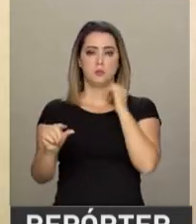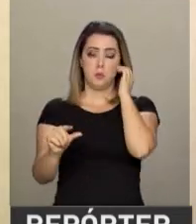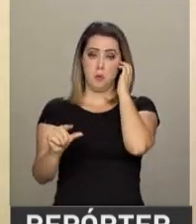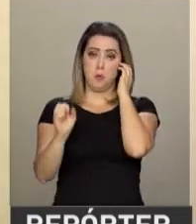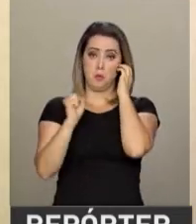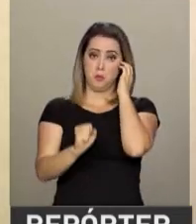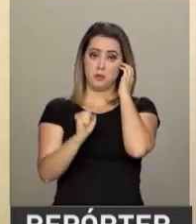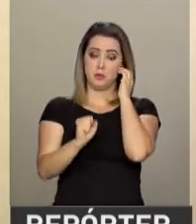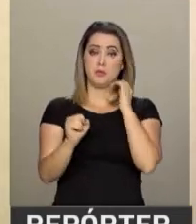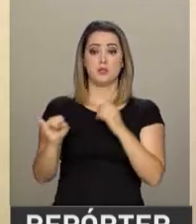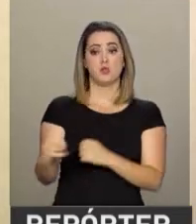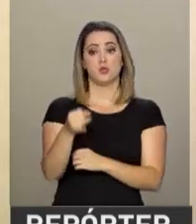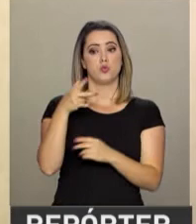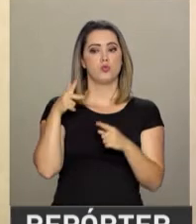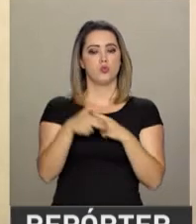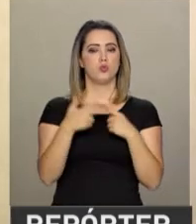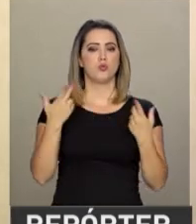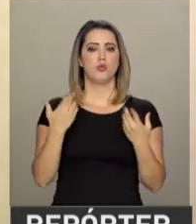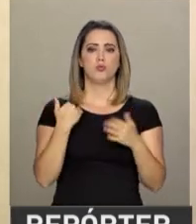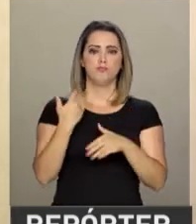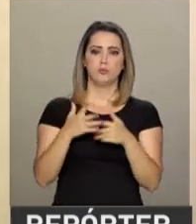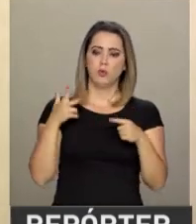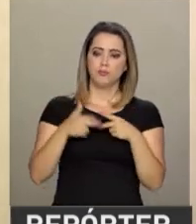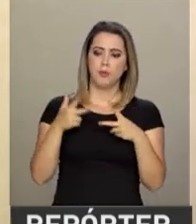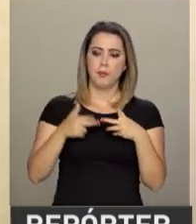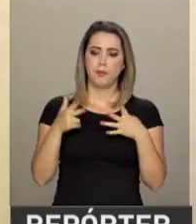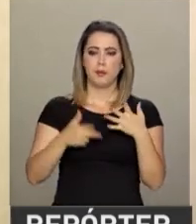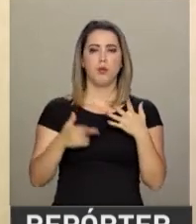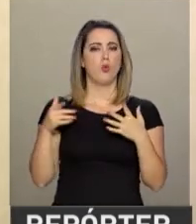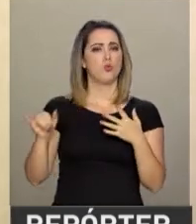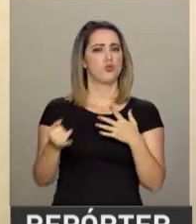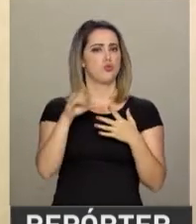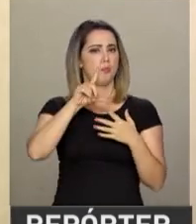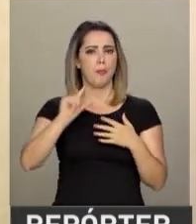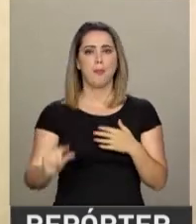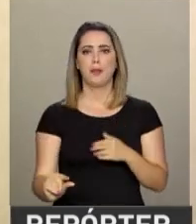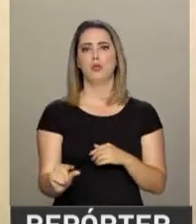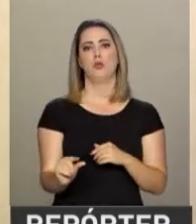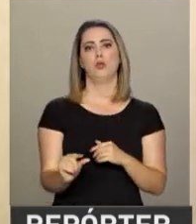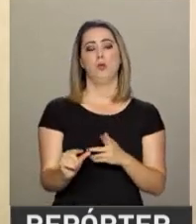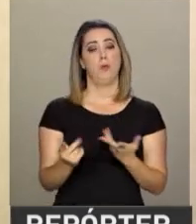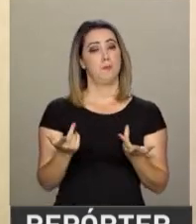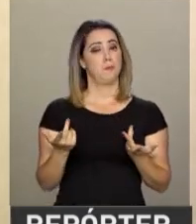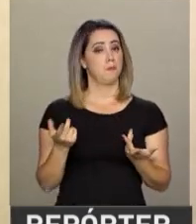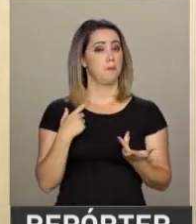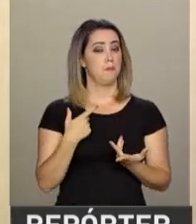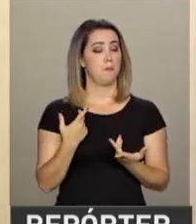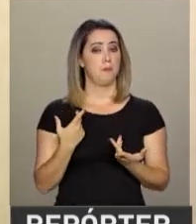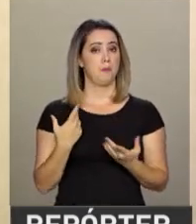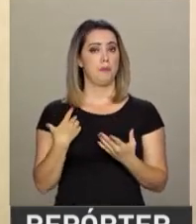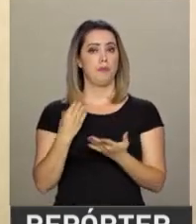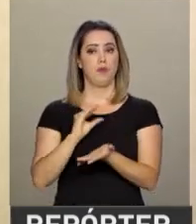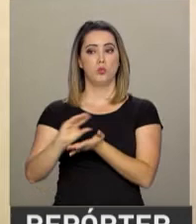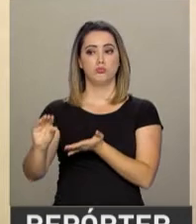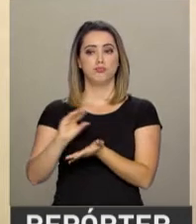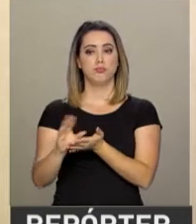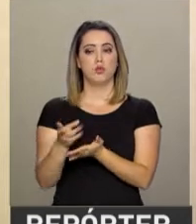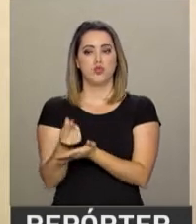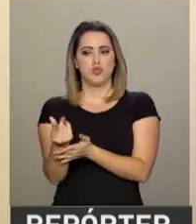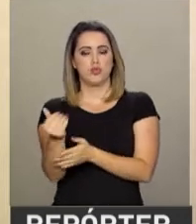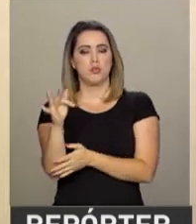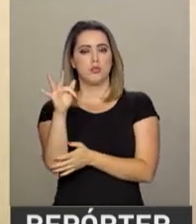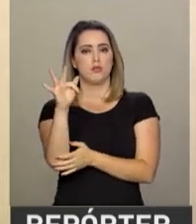que os juros básicos fossem cortados seguidamente. Efeitos, recursos extraordinários para o consumo, como o